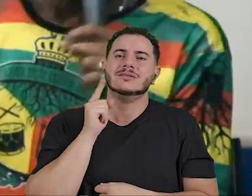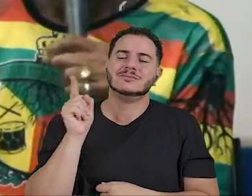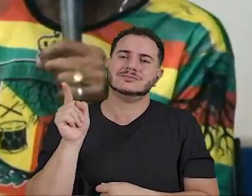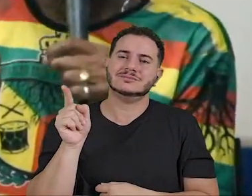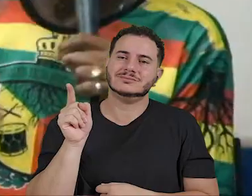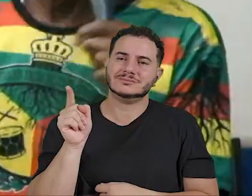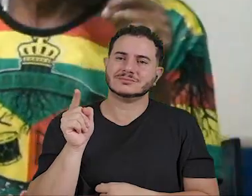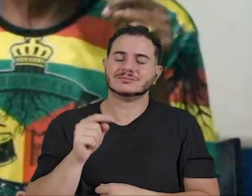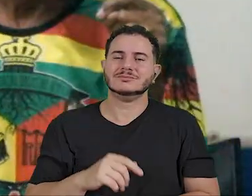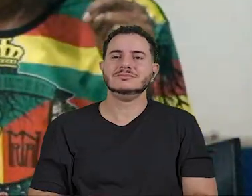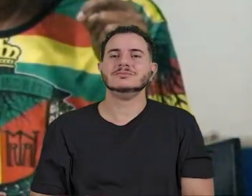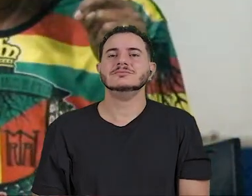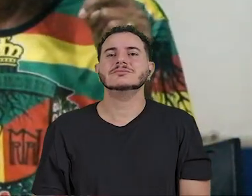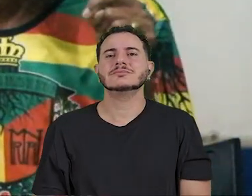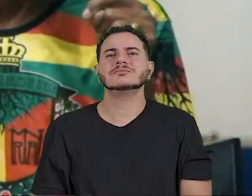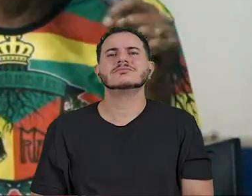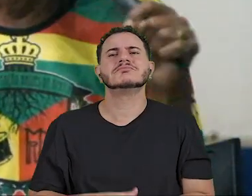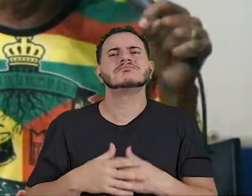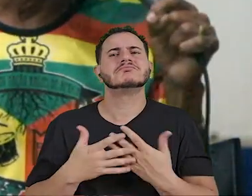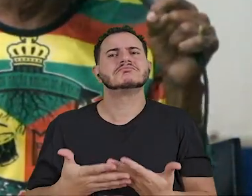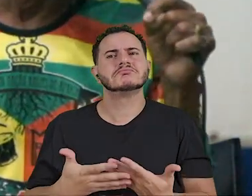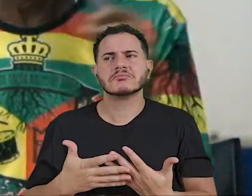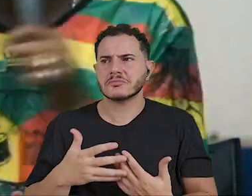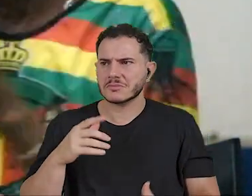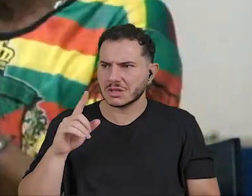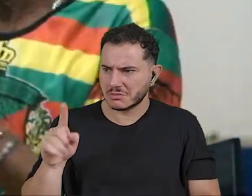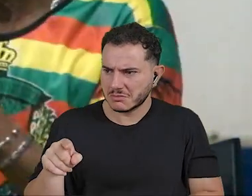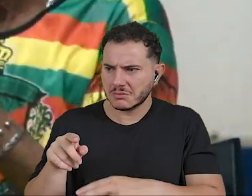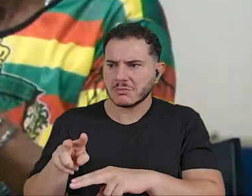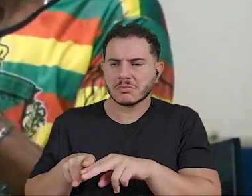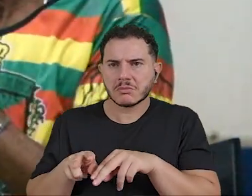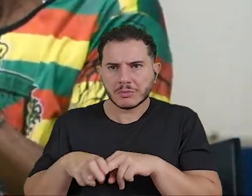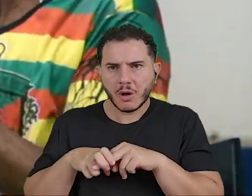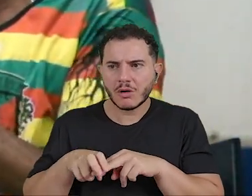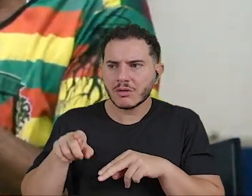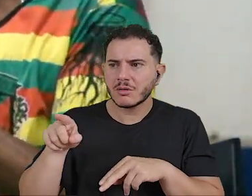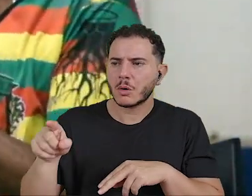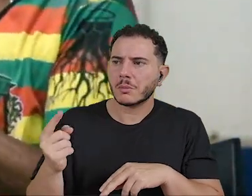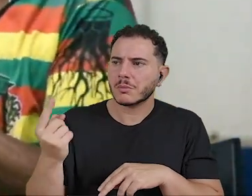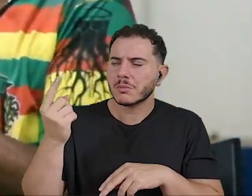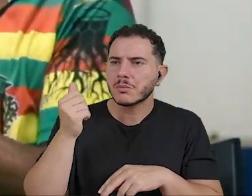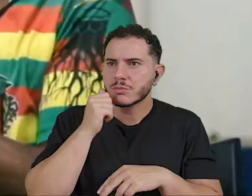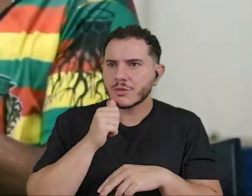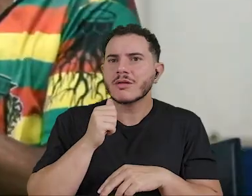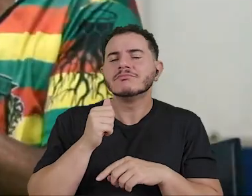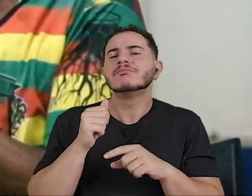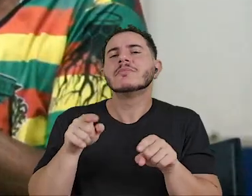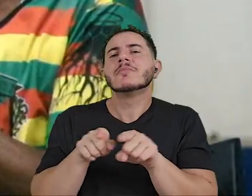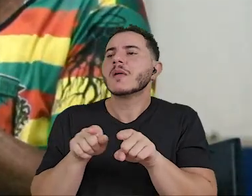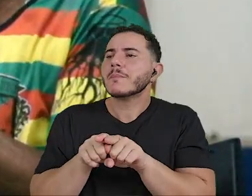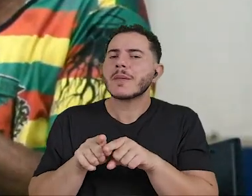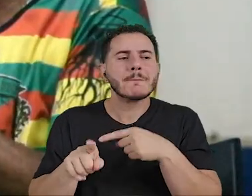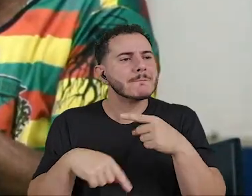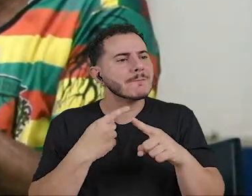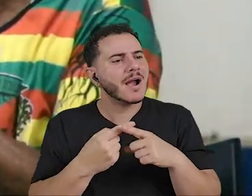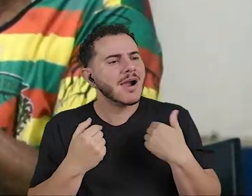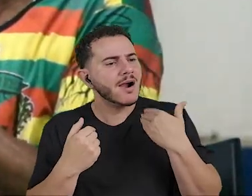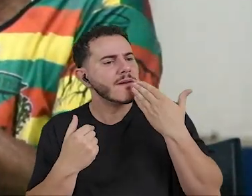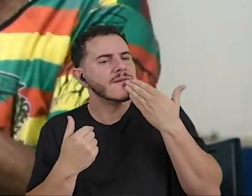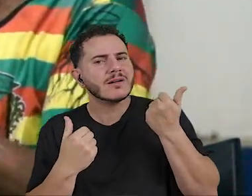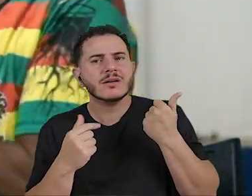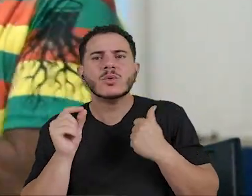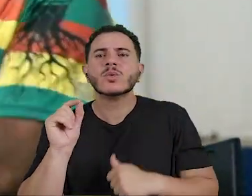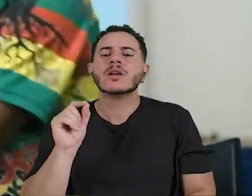a Bíblia. Foi uma mulher? Não. Um homem que tocou pela primeira vez. Fui para a Avenida